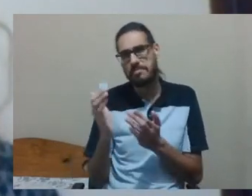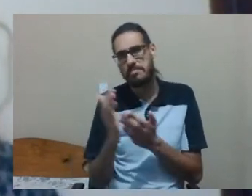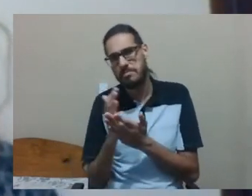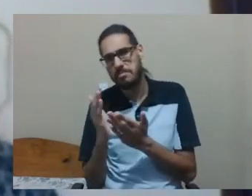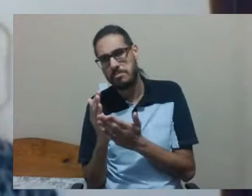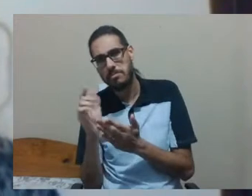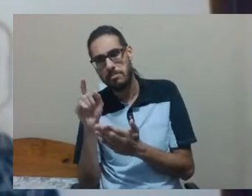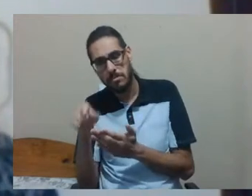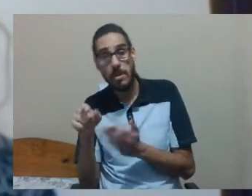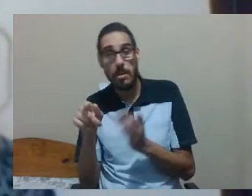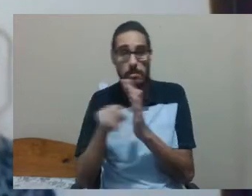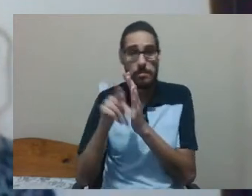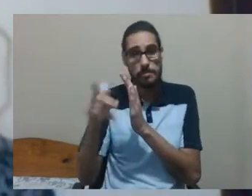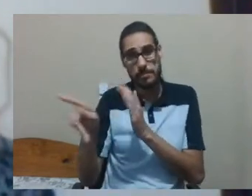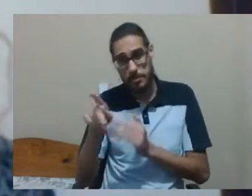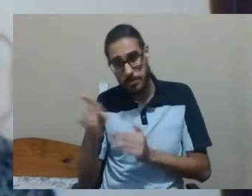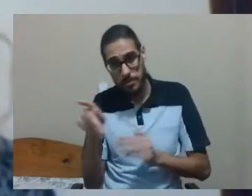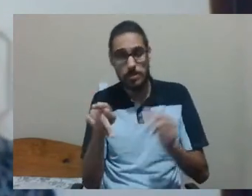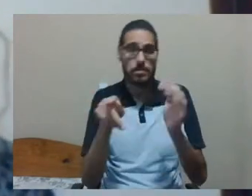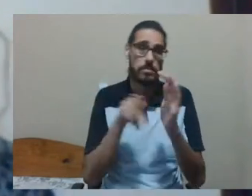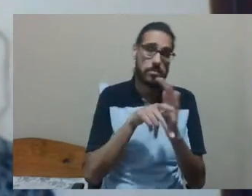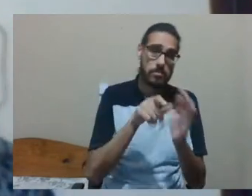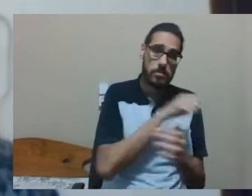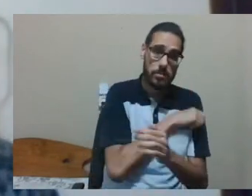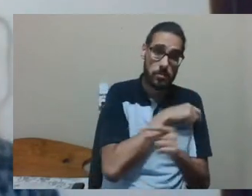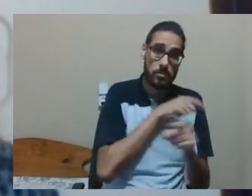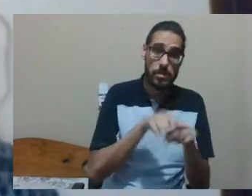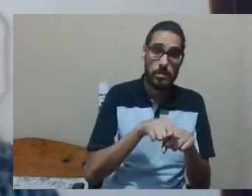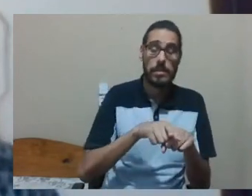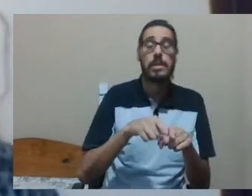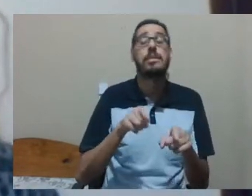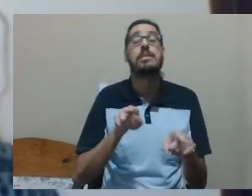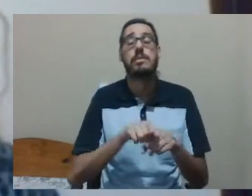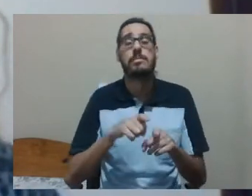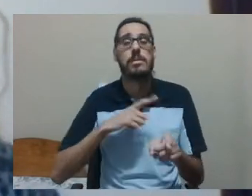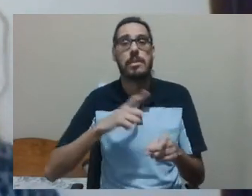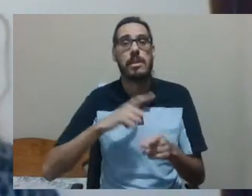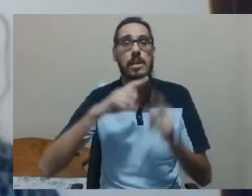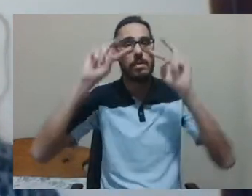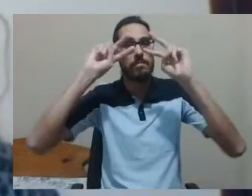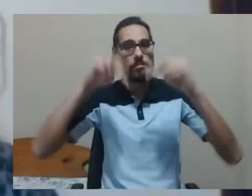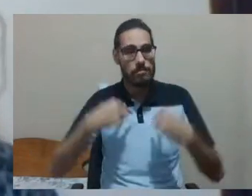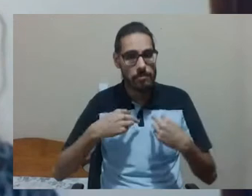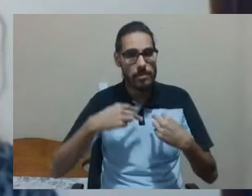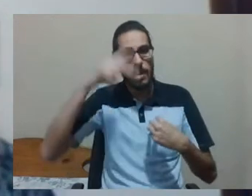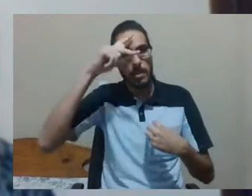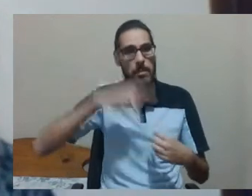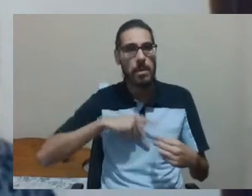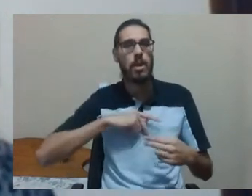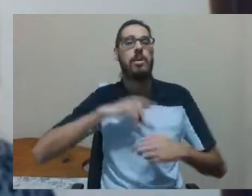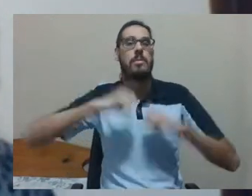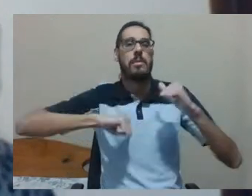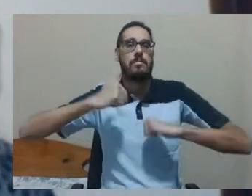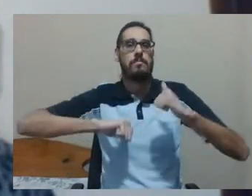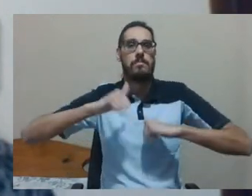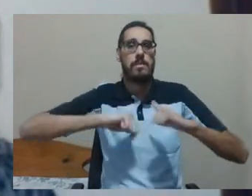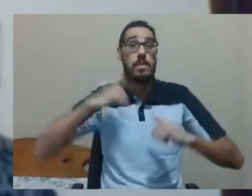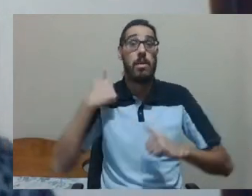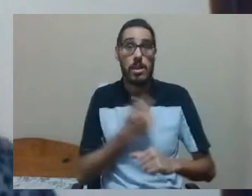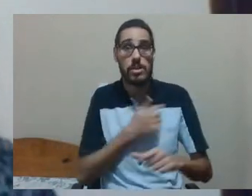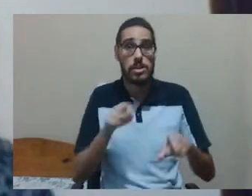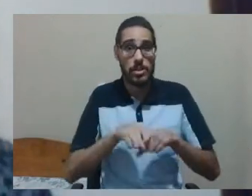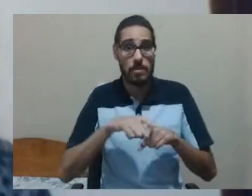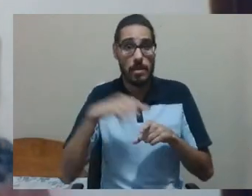docentes também, eles têm a autoavaliação, nós também temos que nos autoavaliar, os estudantes também têm que